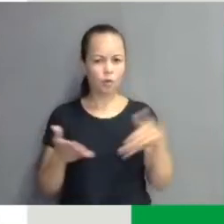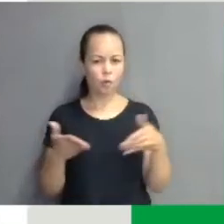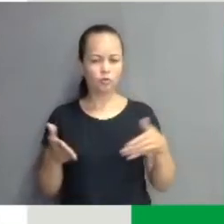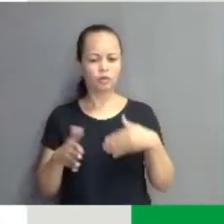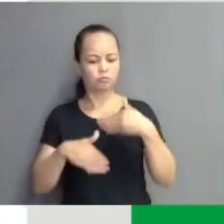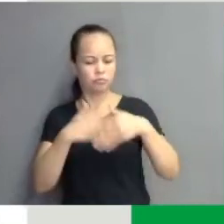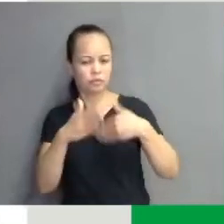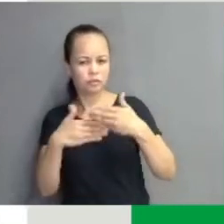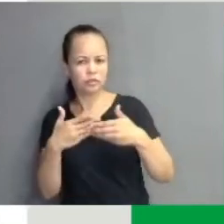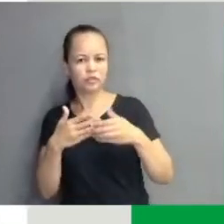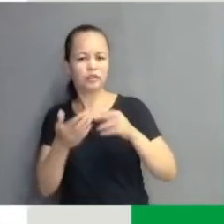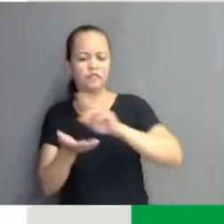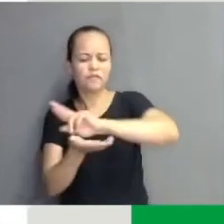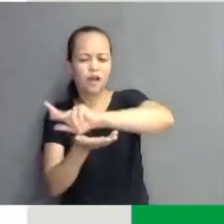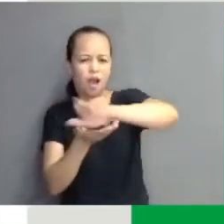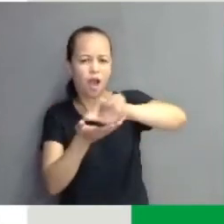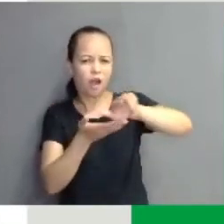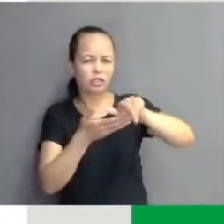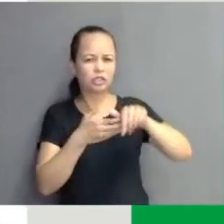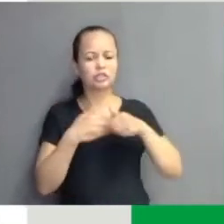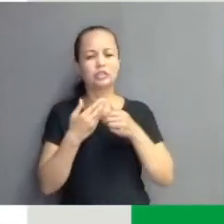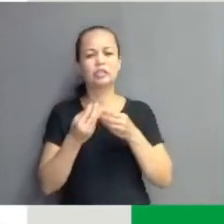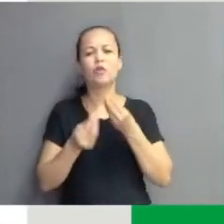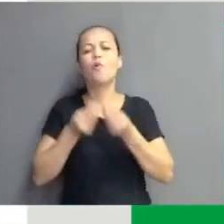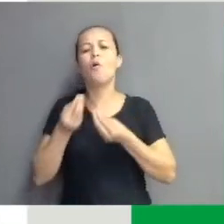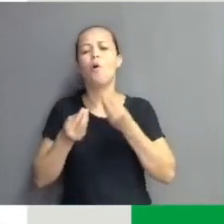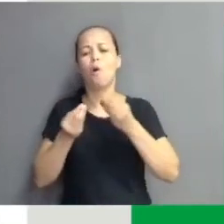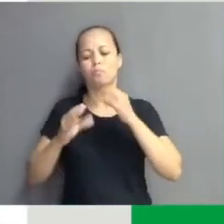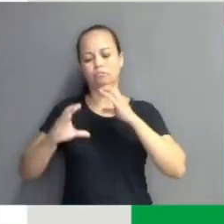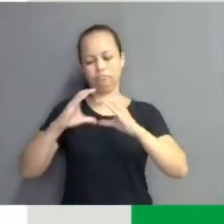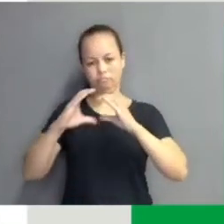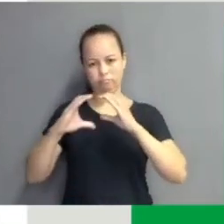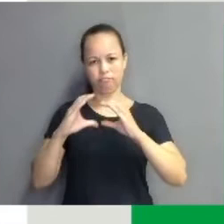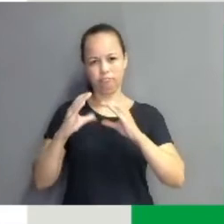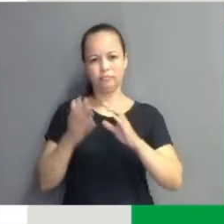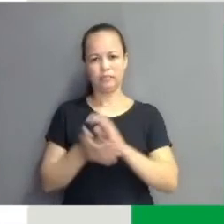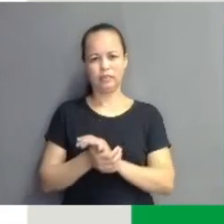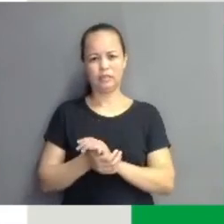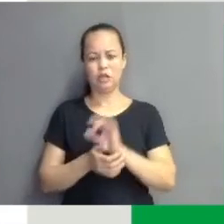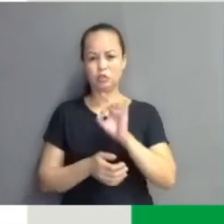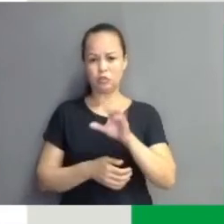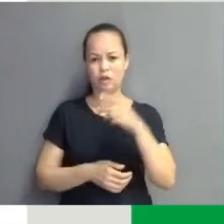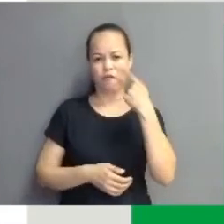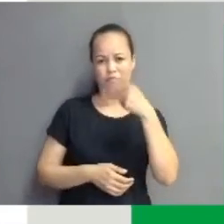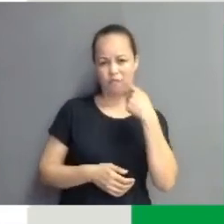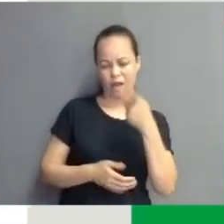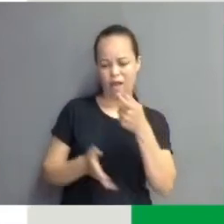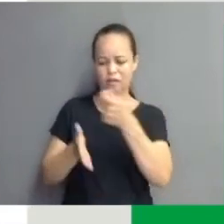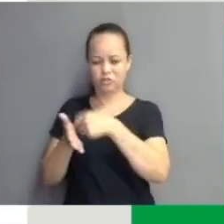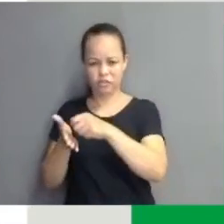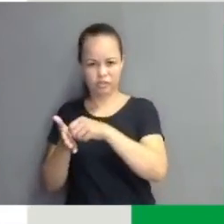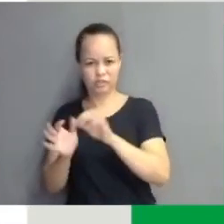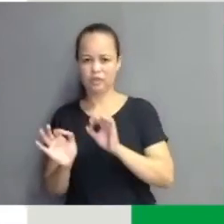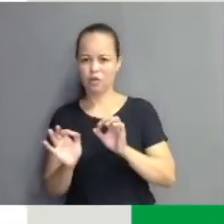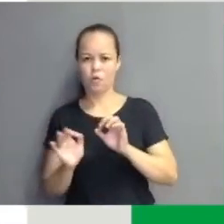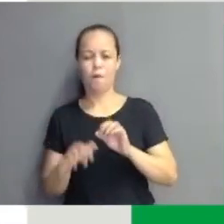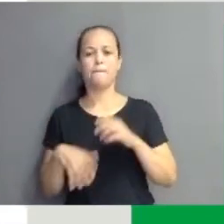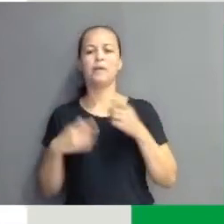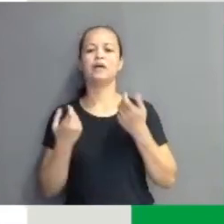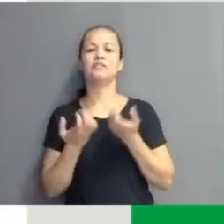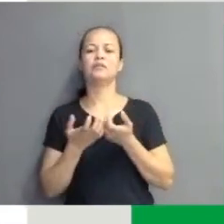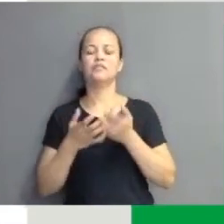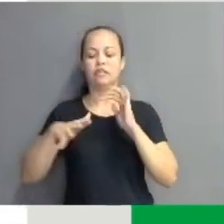enorme semeios que podemos nos comunicar não apenas Não fala nem na escrita mas através das